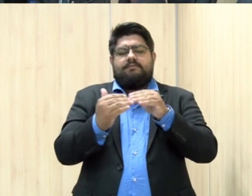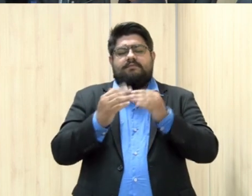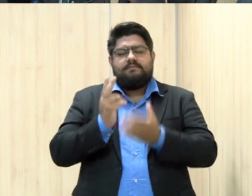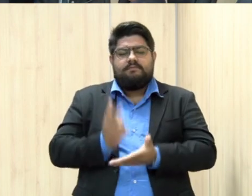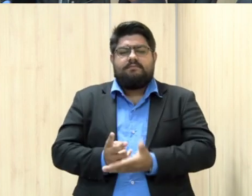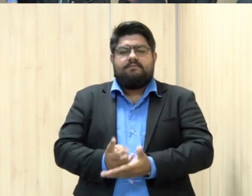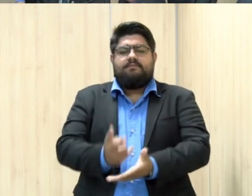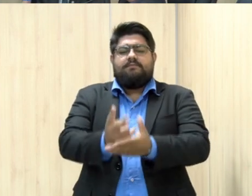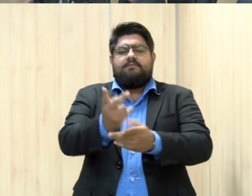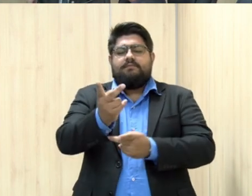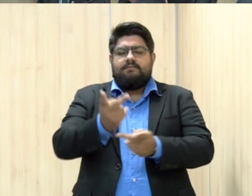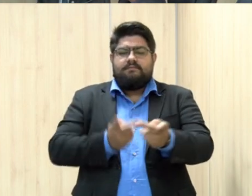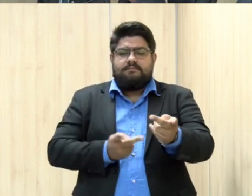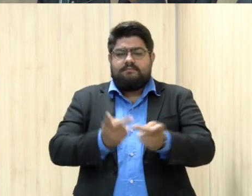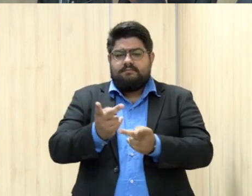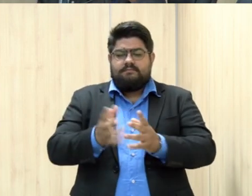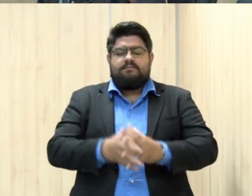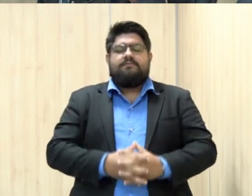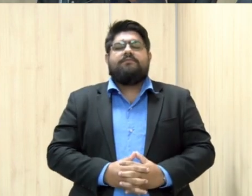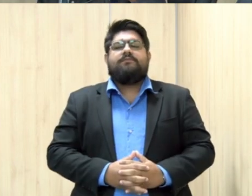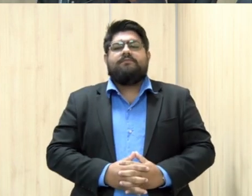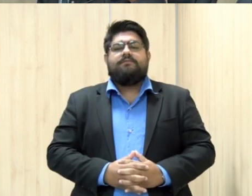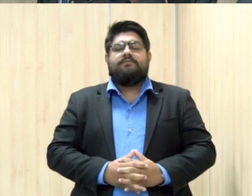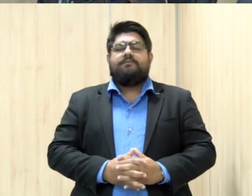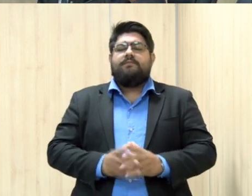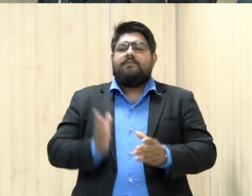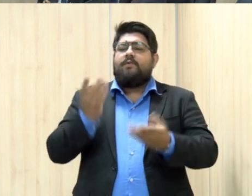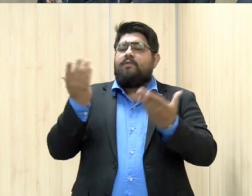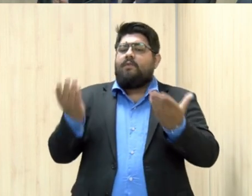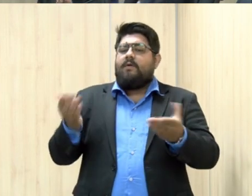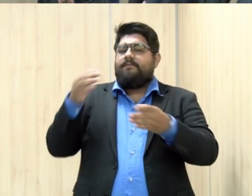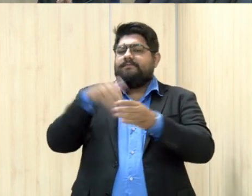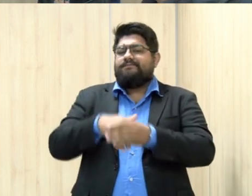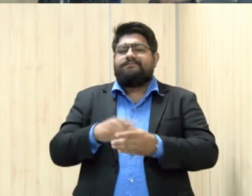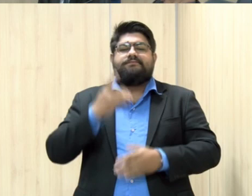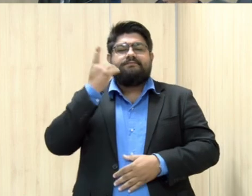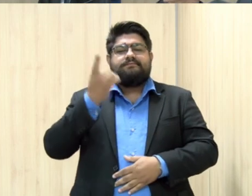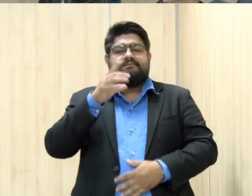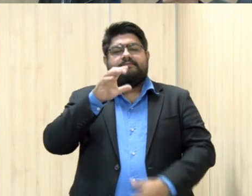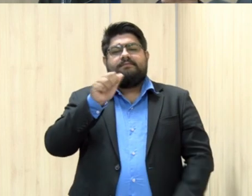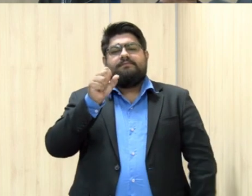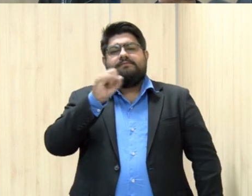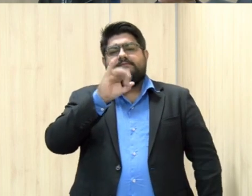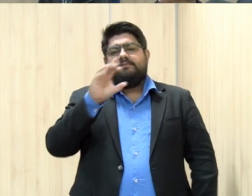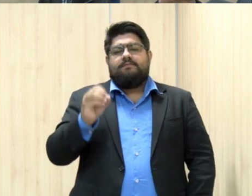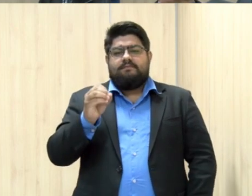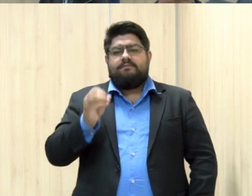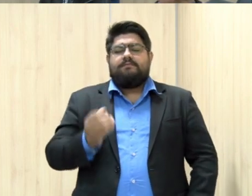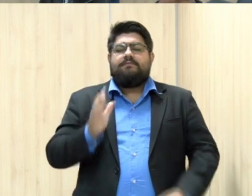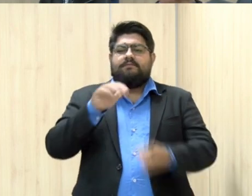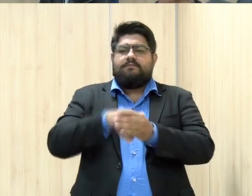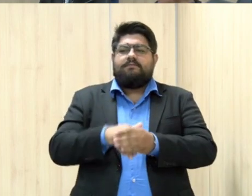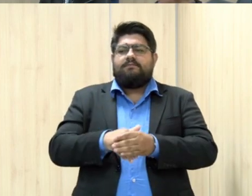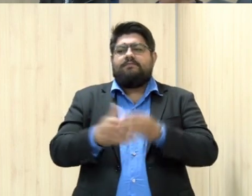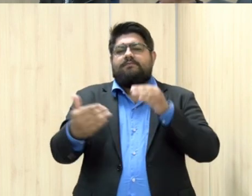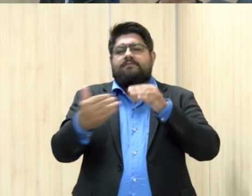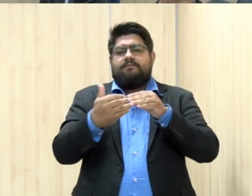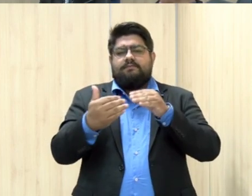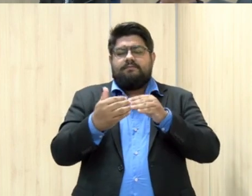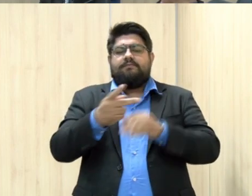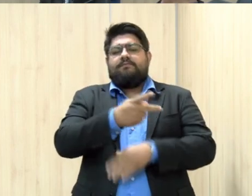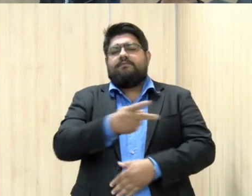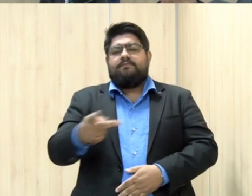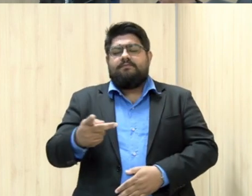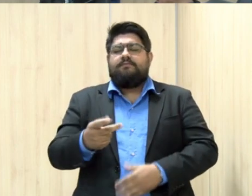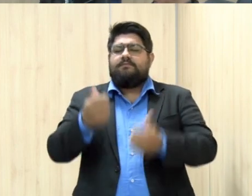prosseguimento da matéria pergunto como vota Deputado Cássio Góes voto favorável presente e